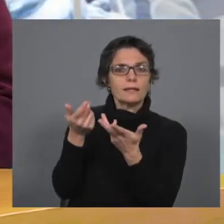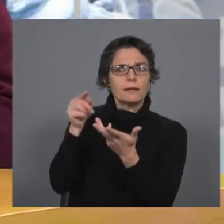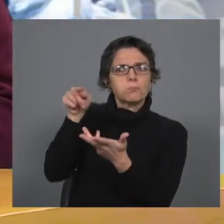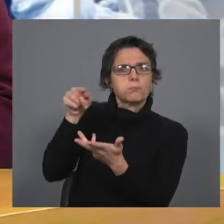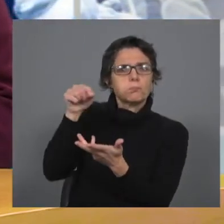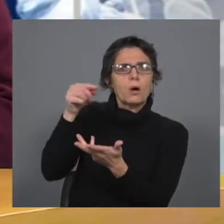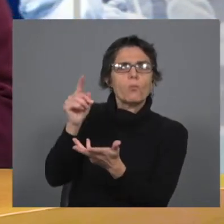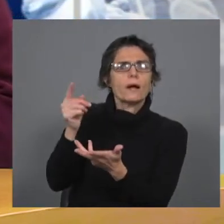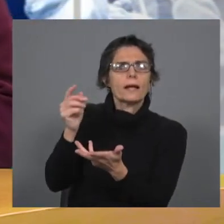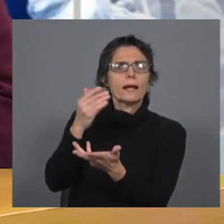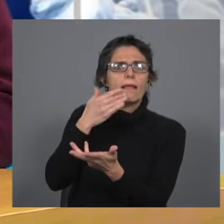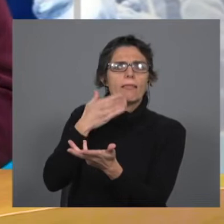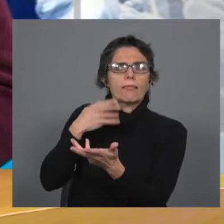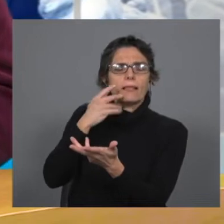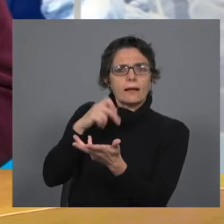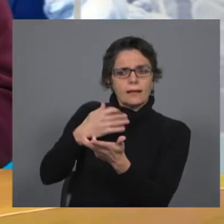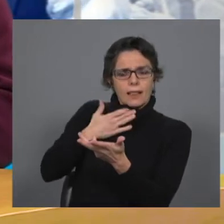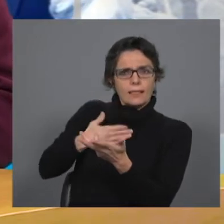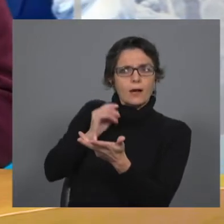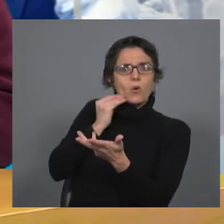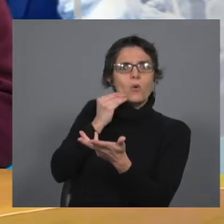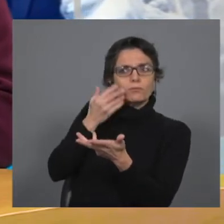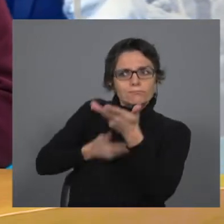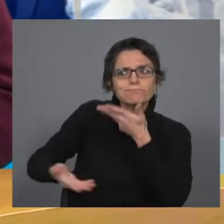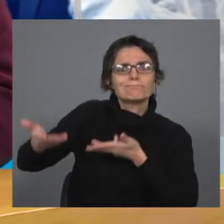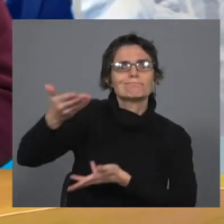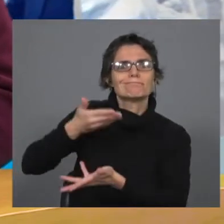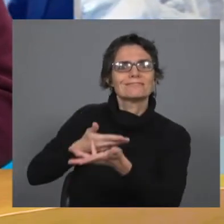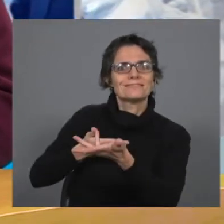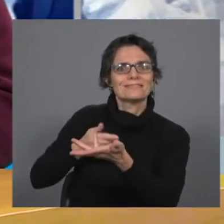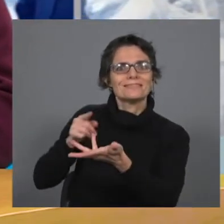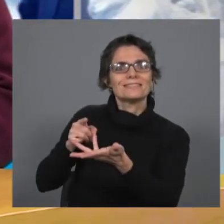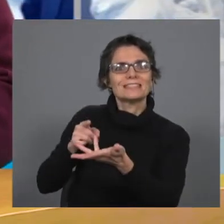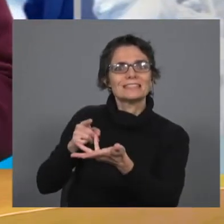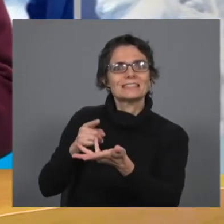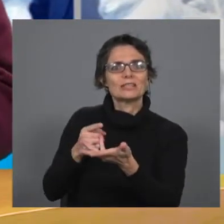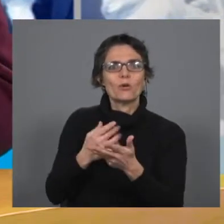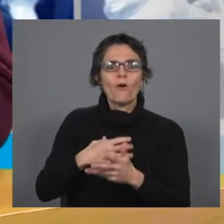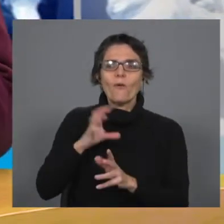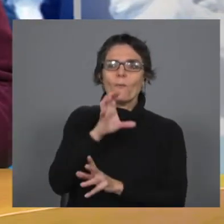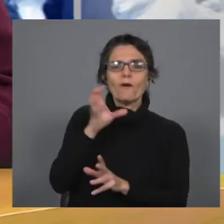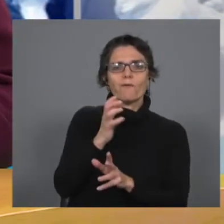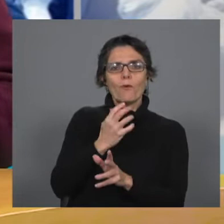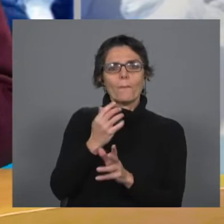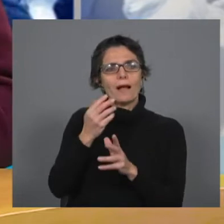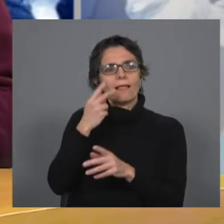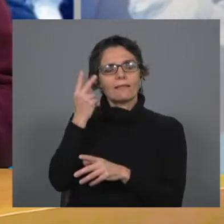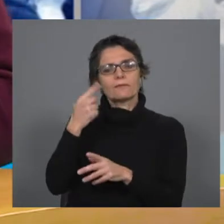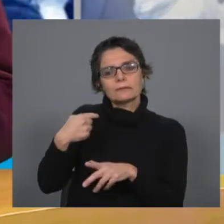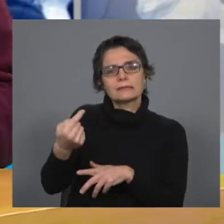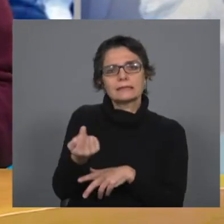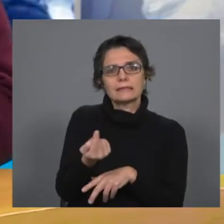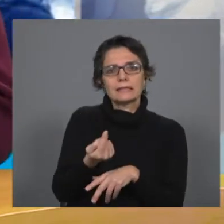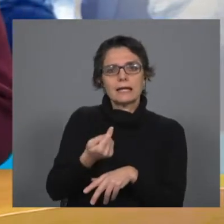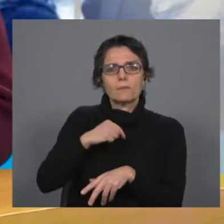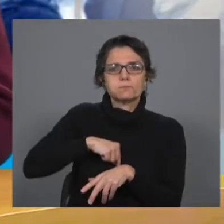pode enriquecer, até na forma como eu vejo e entendo o ser cristão e das imensas possibilidades que se abrem